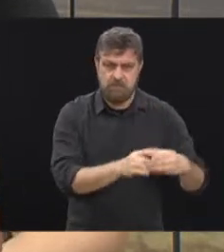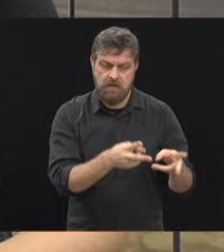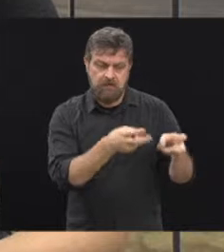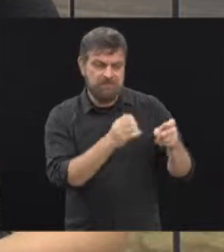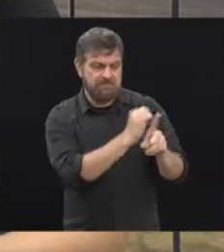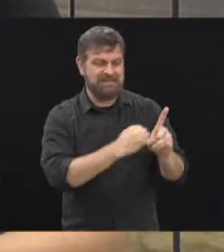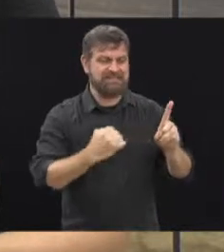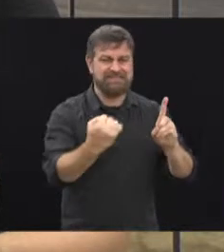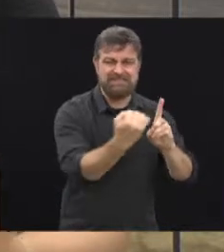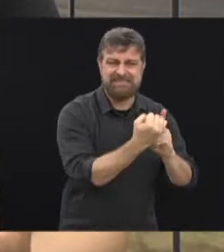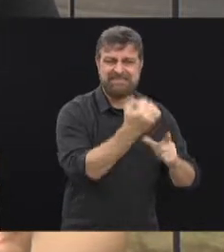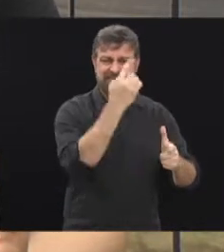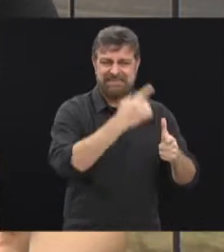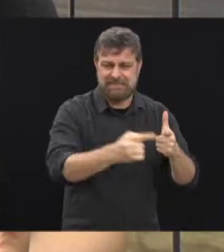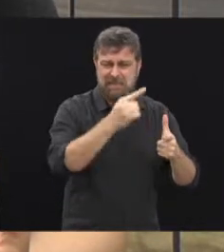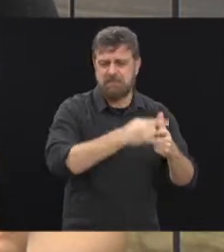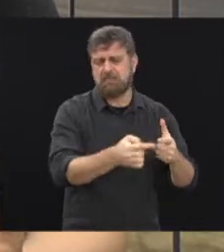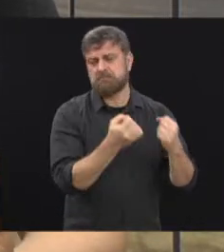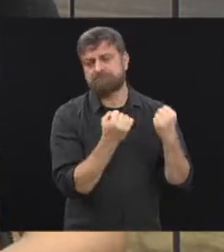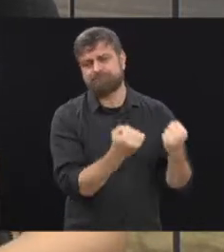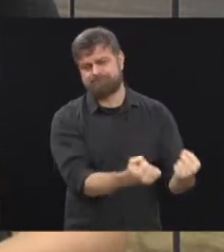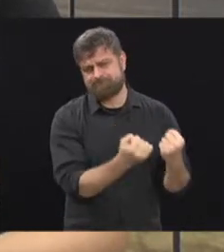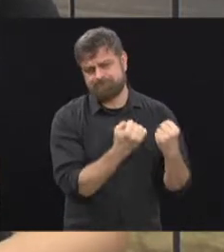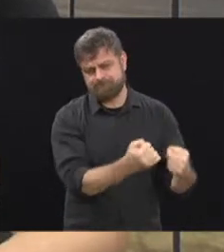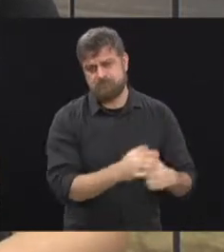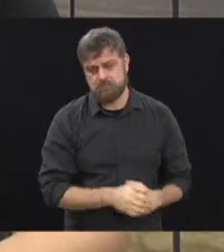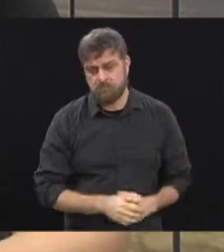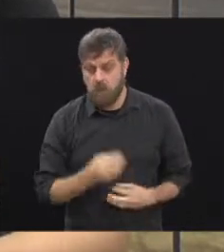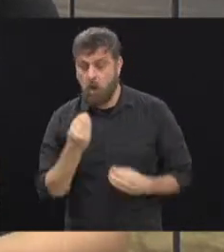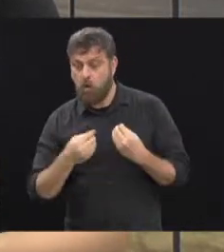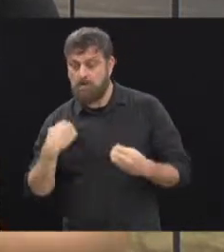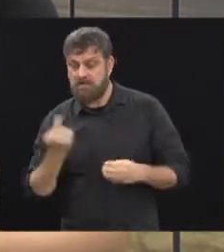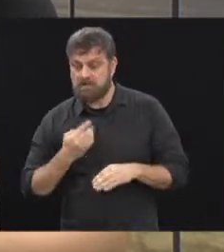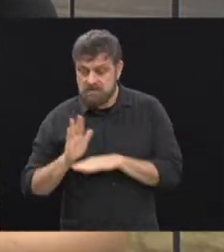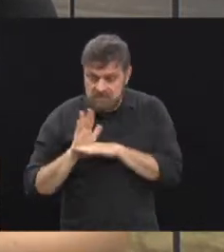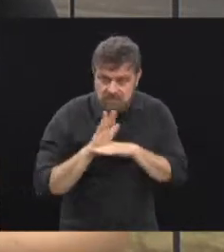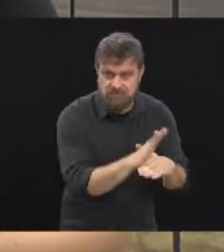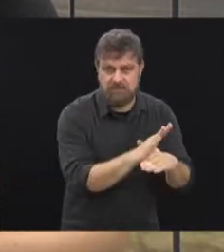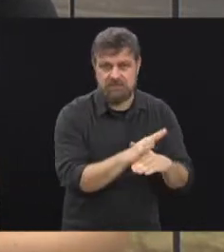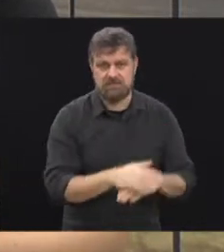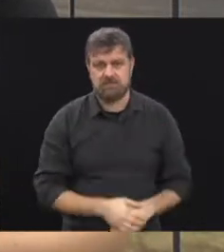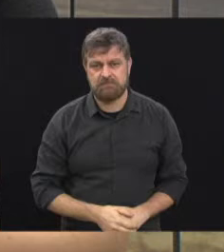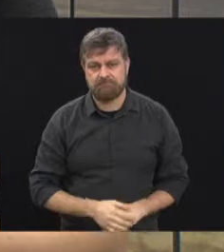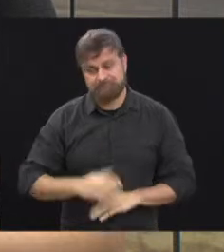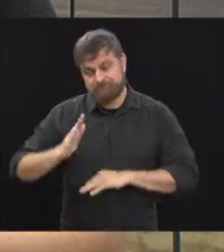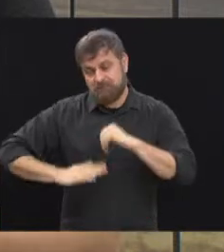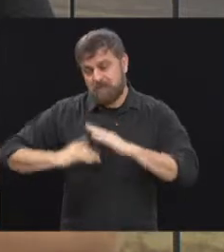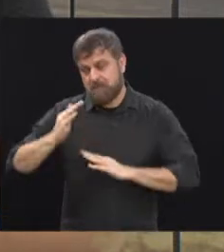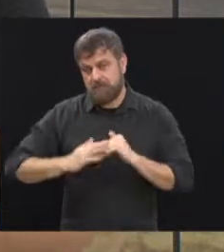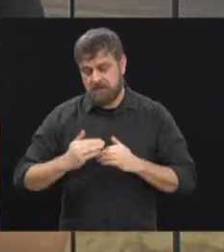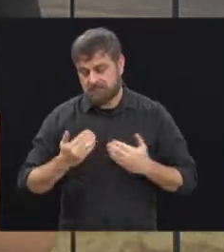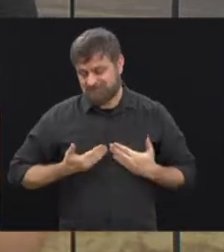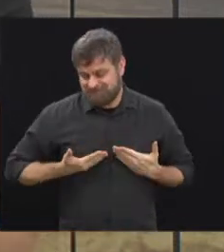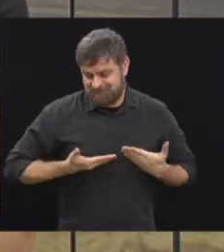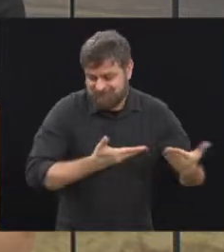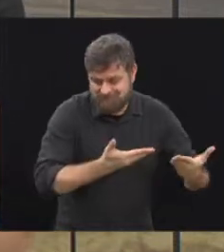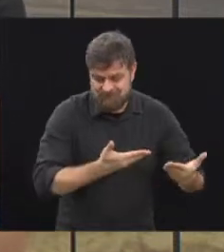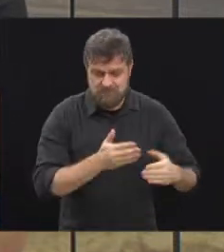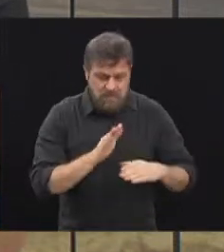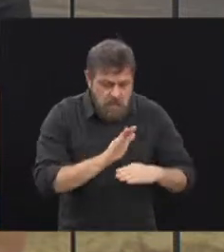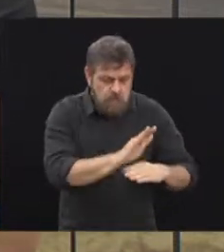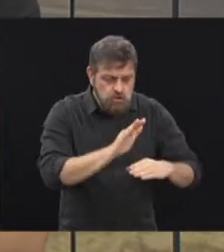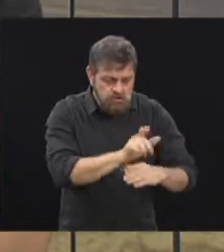social, é muito maior, assim. E o máximo que a gente pode fazer é a nossa entrega para